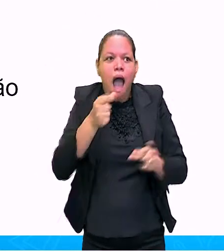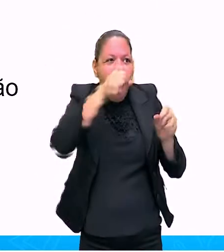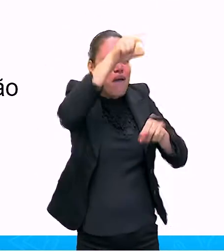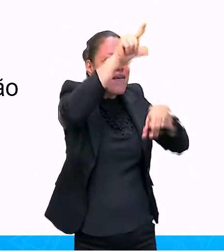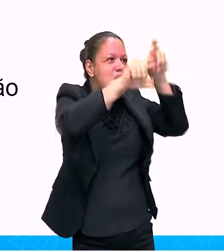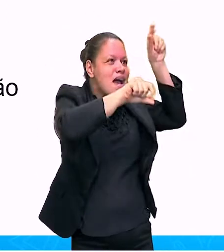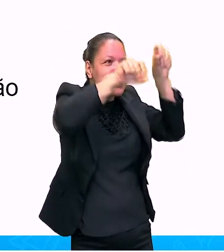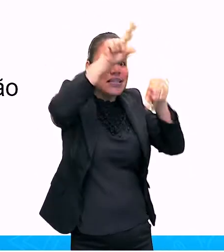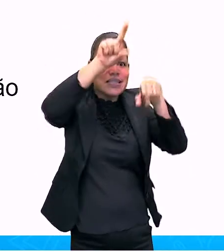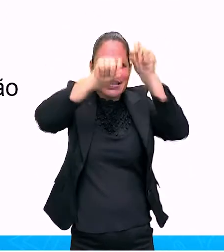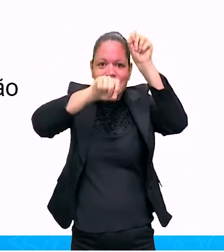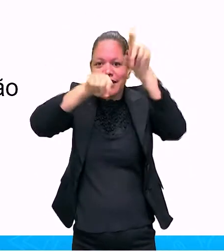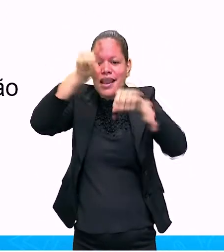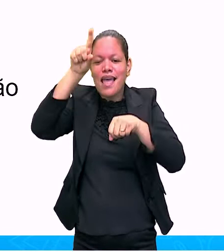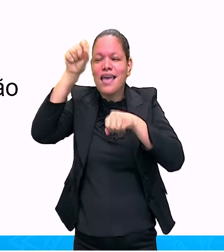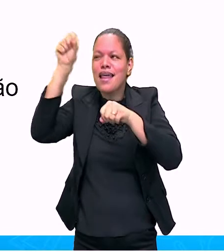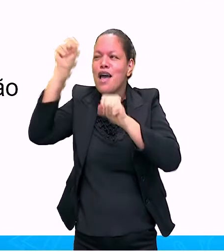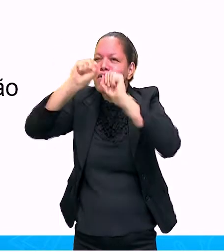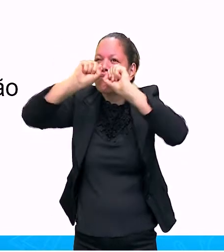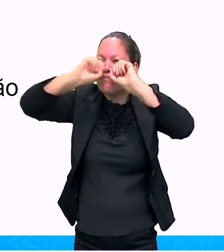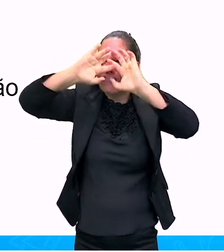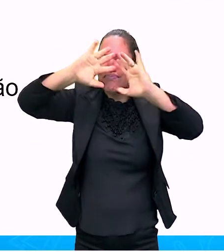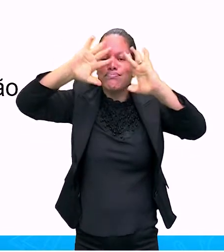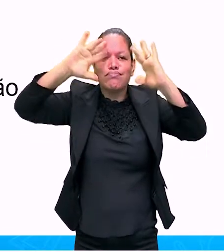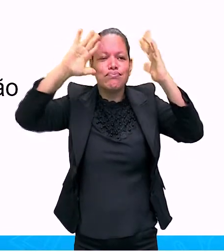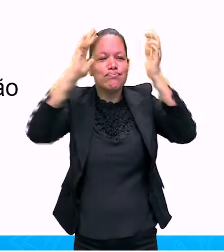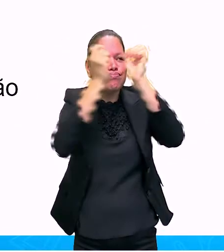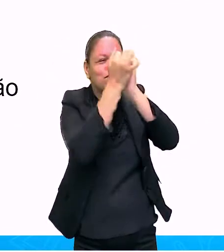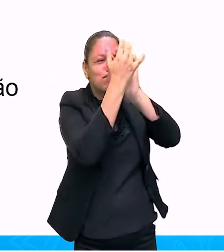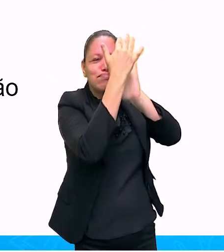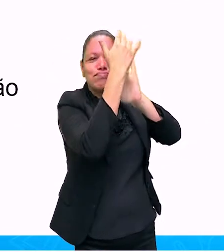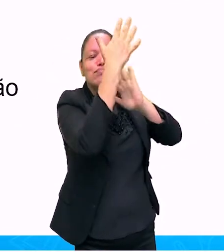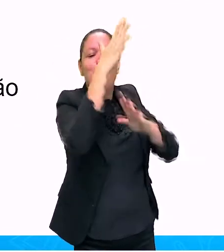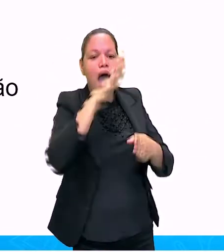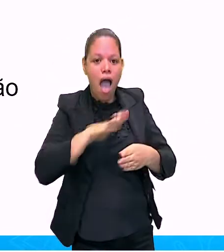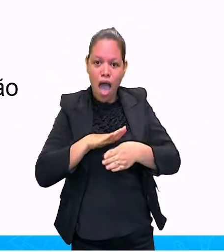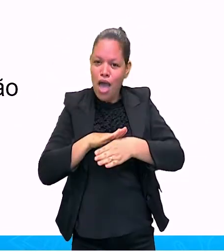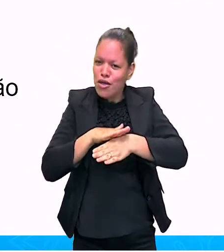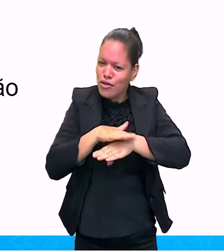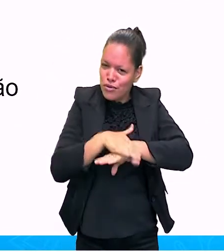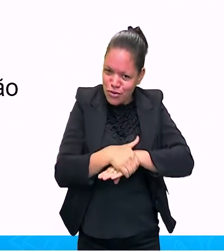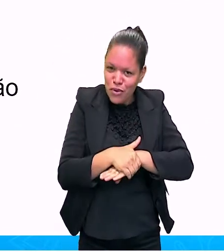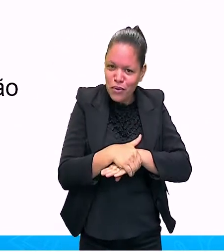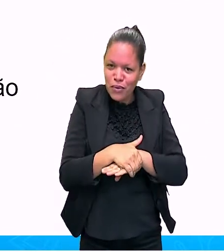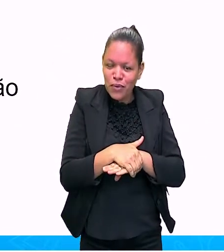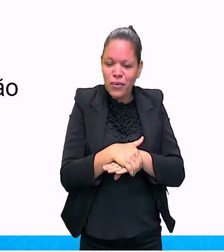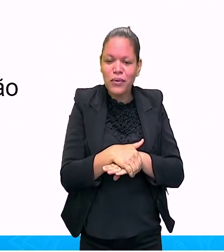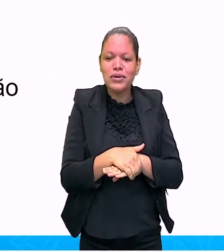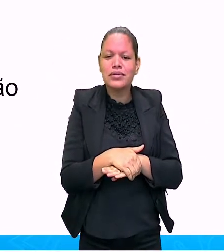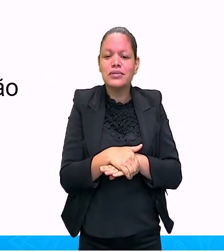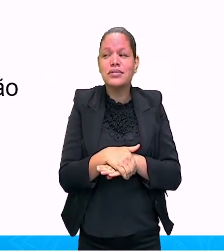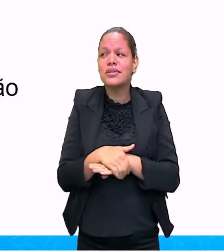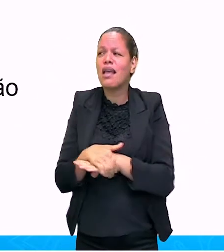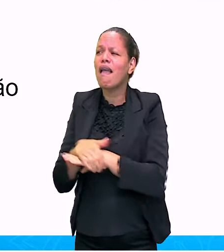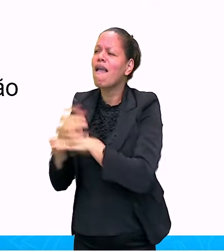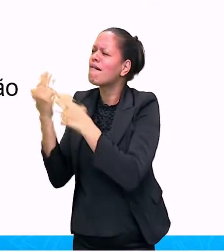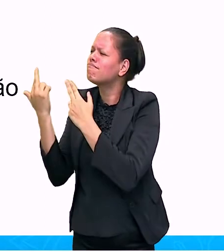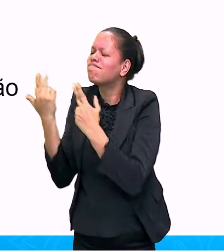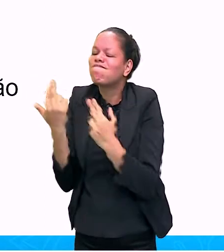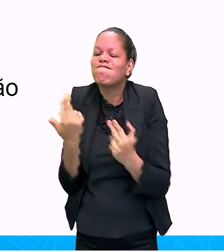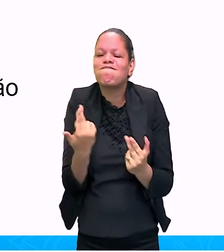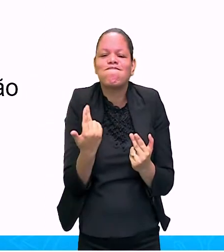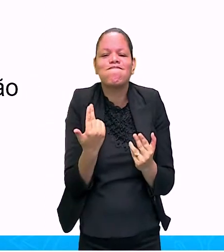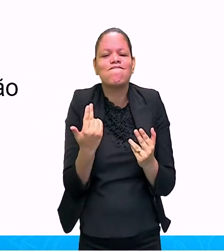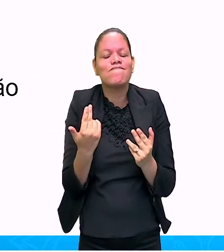do sol para iluminar um pouco a noite. E é assim até